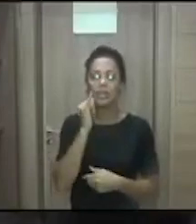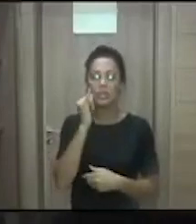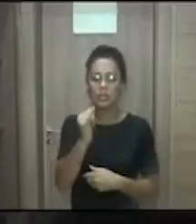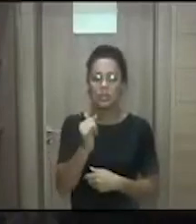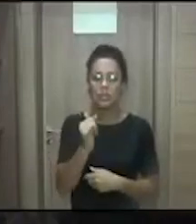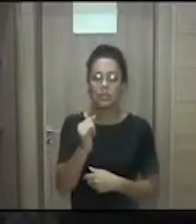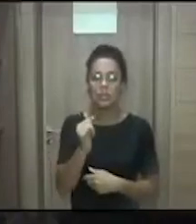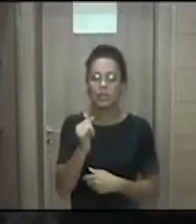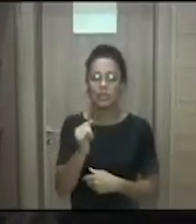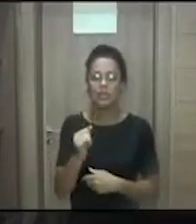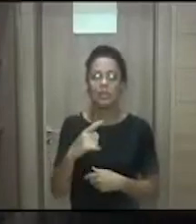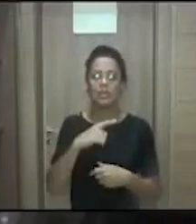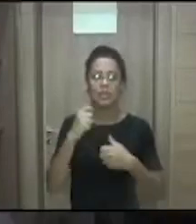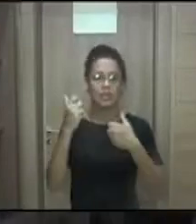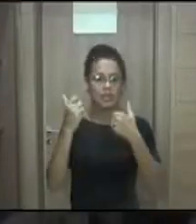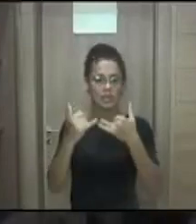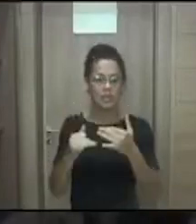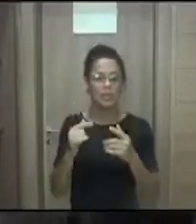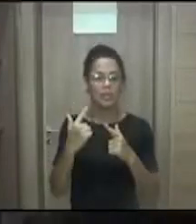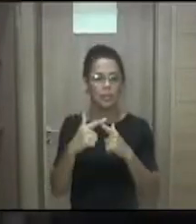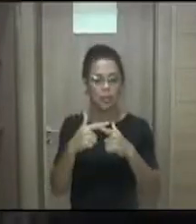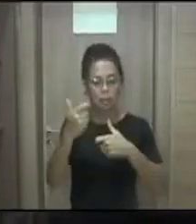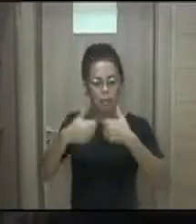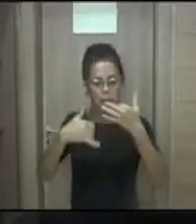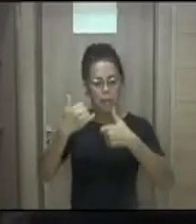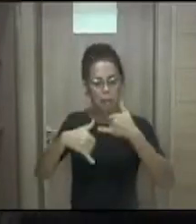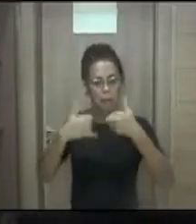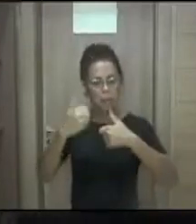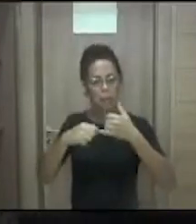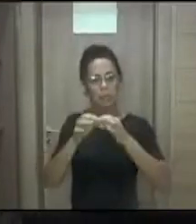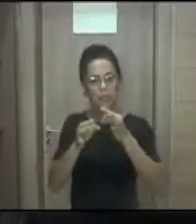também o seminário de pesquisa ficou pequeno.